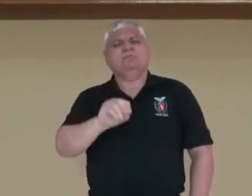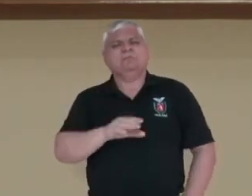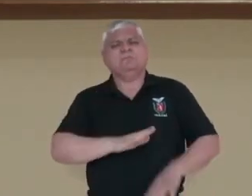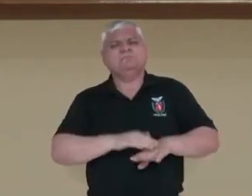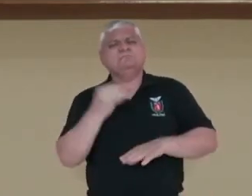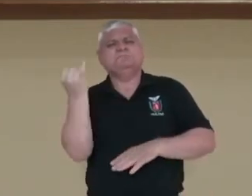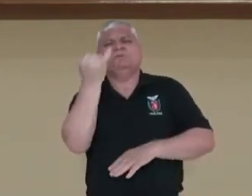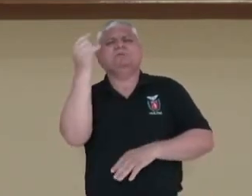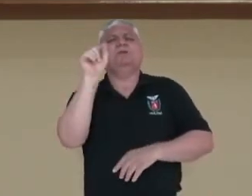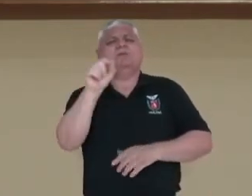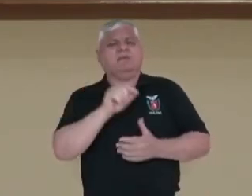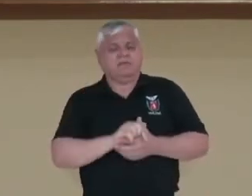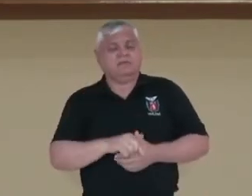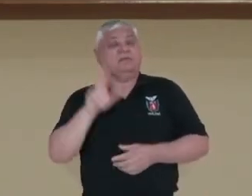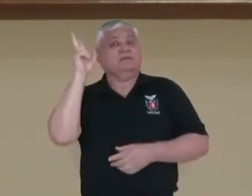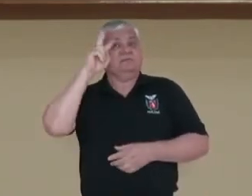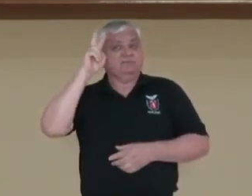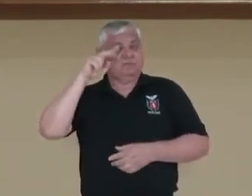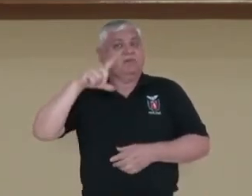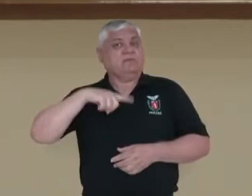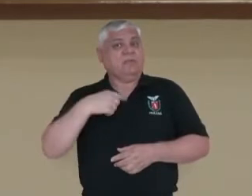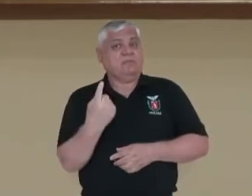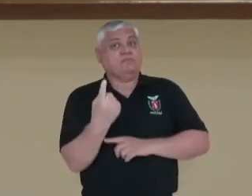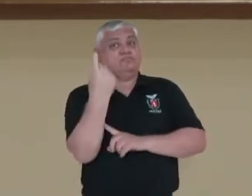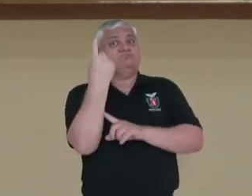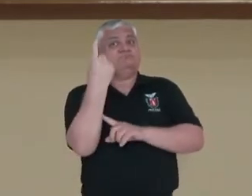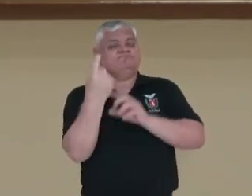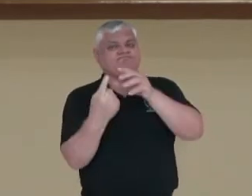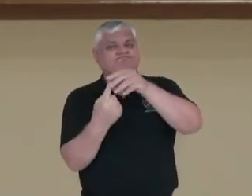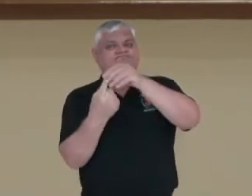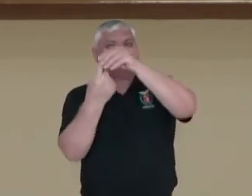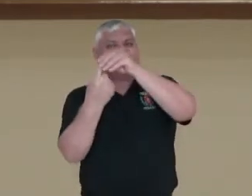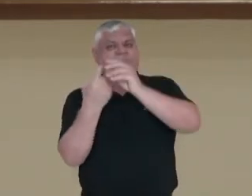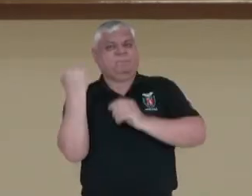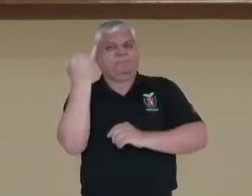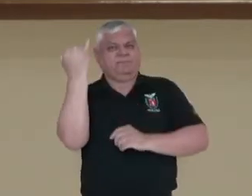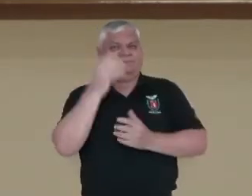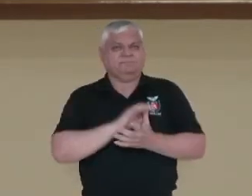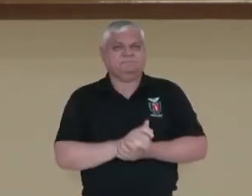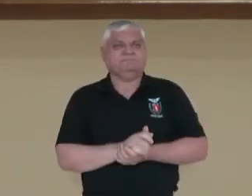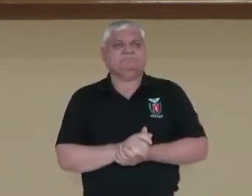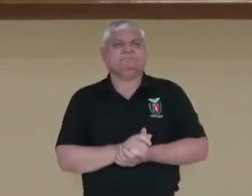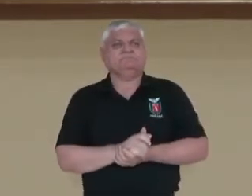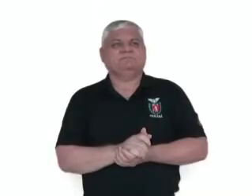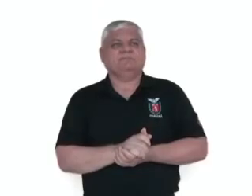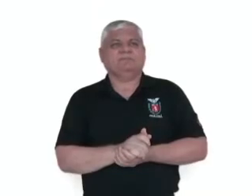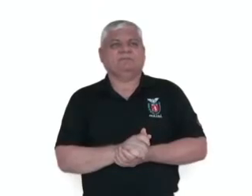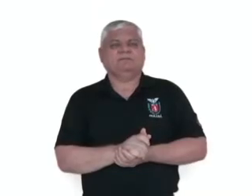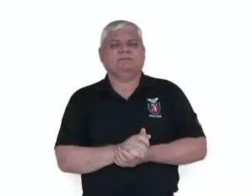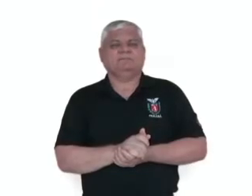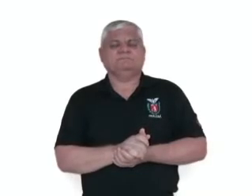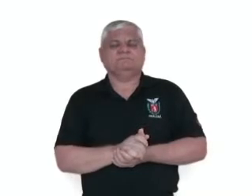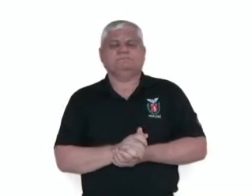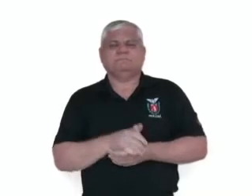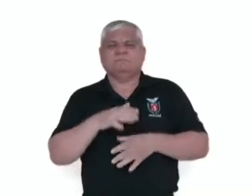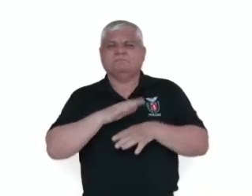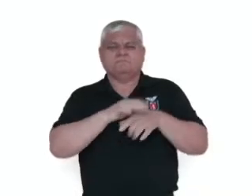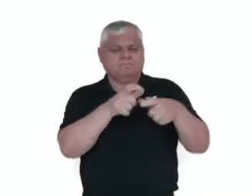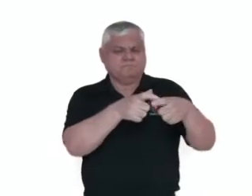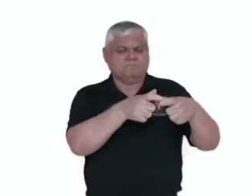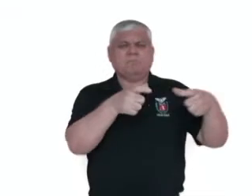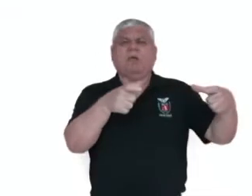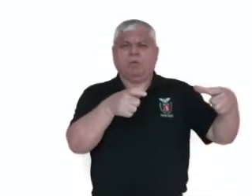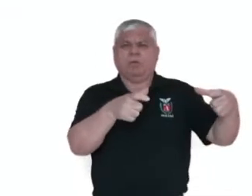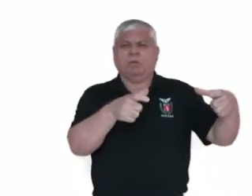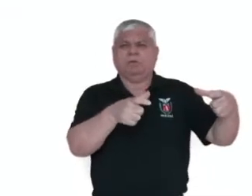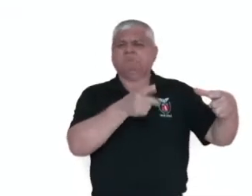importante deles na história do Brasil colonial e no período da escravidão, tudo bem? O maior e mais duradouro de